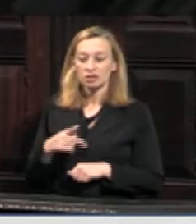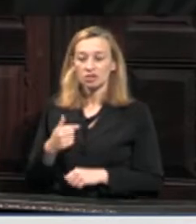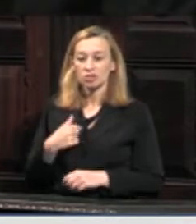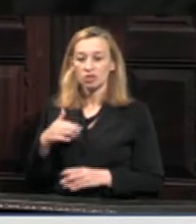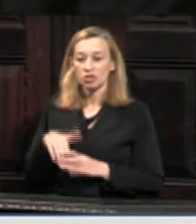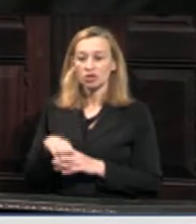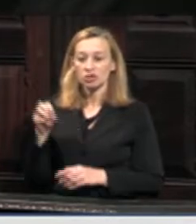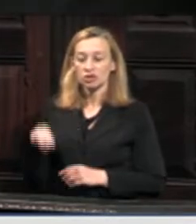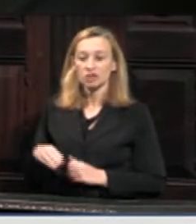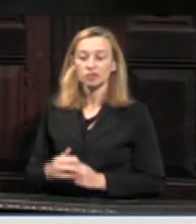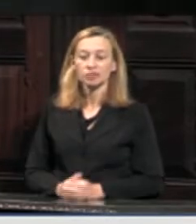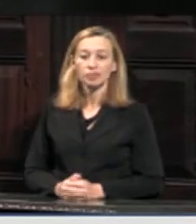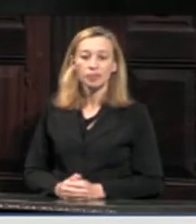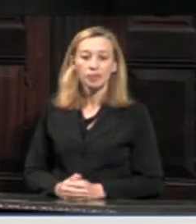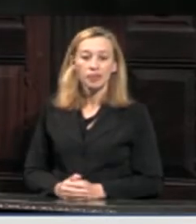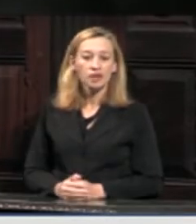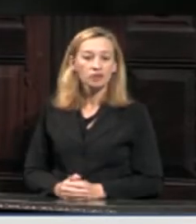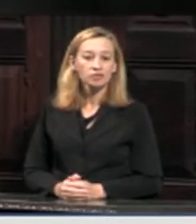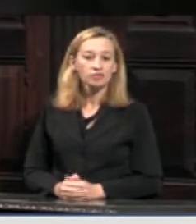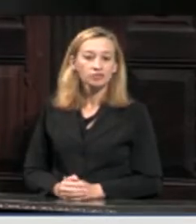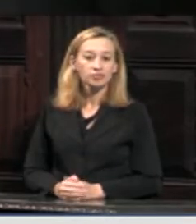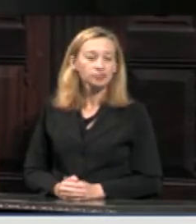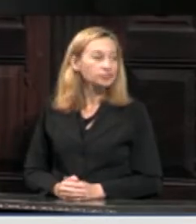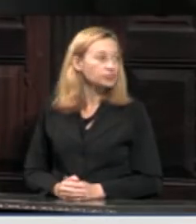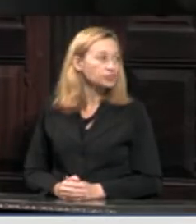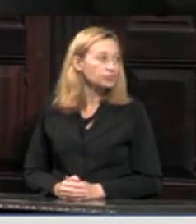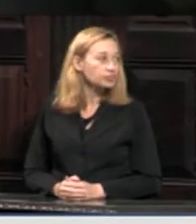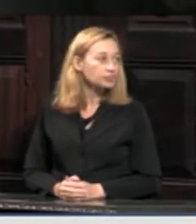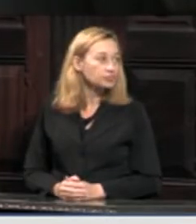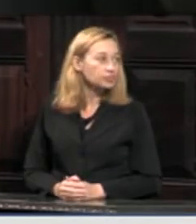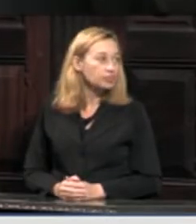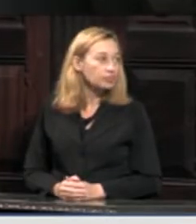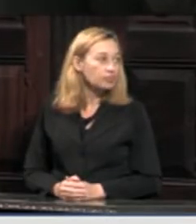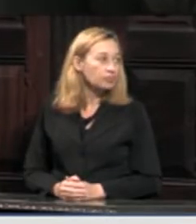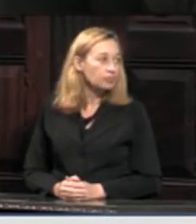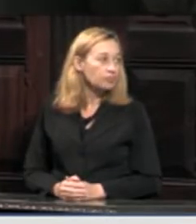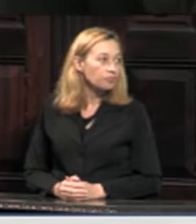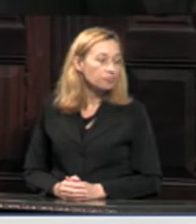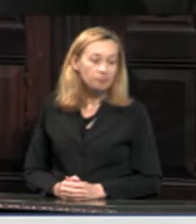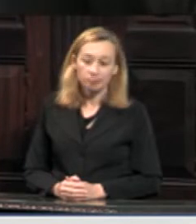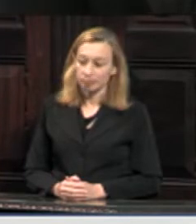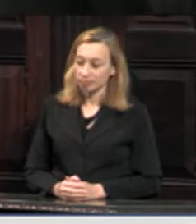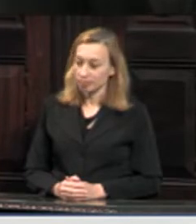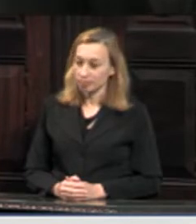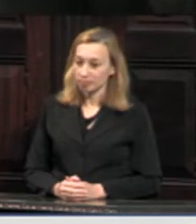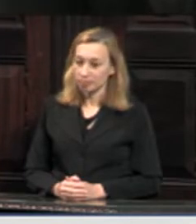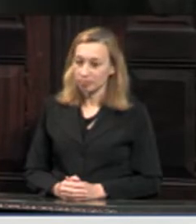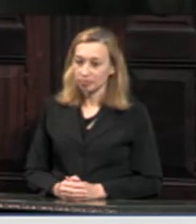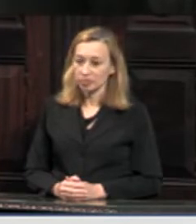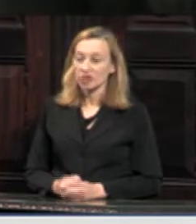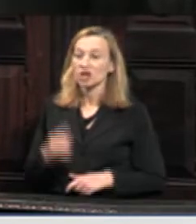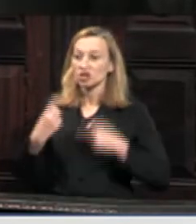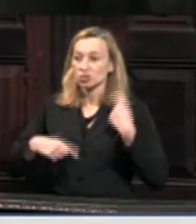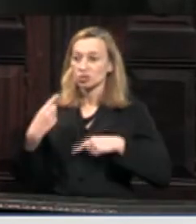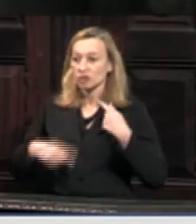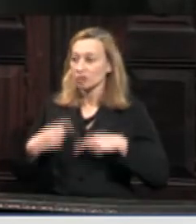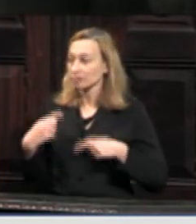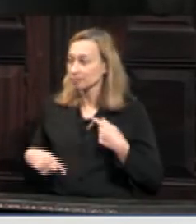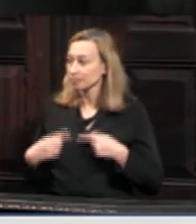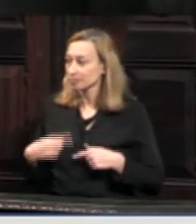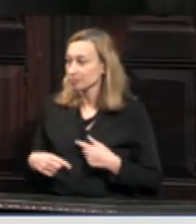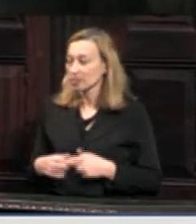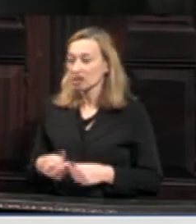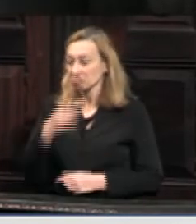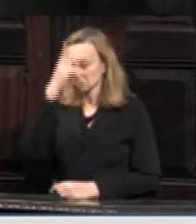Com o parecer emitido, a presidência coloca em discussão.